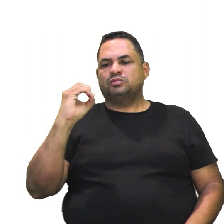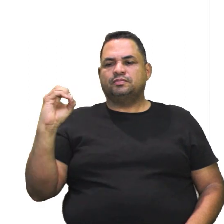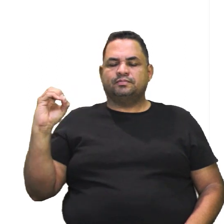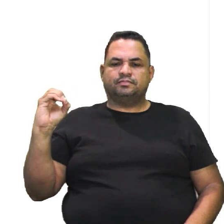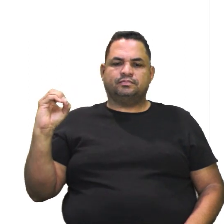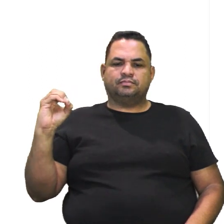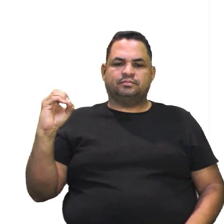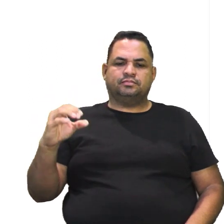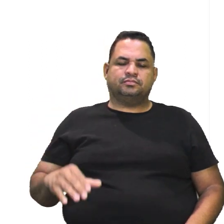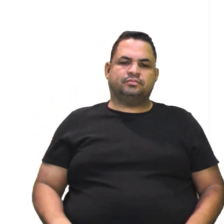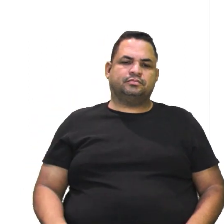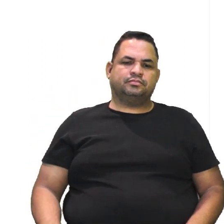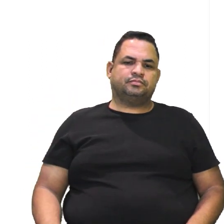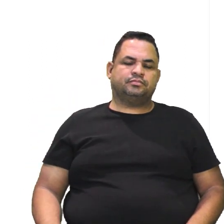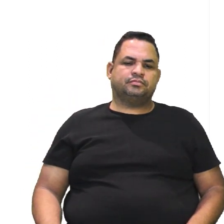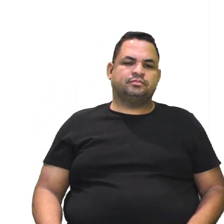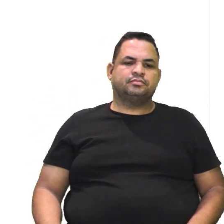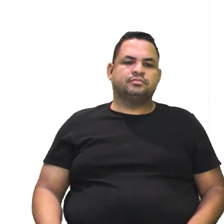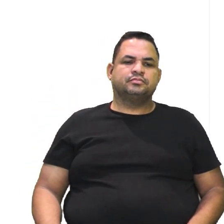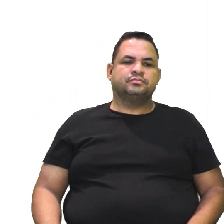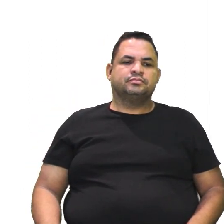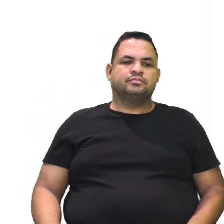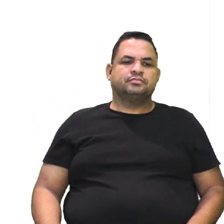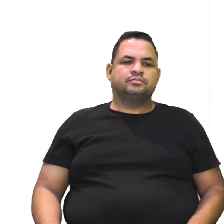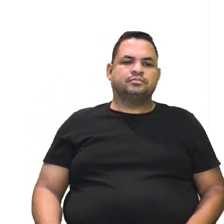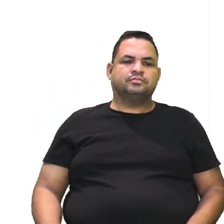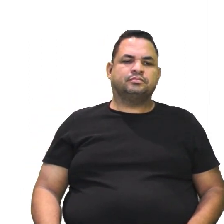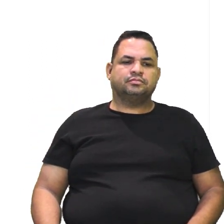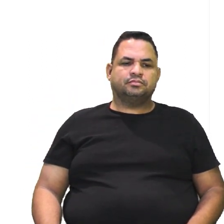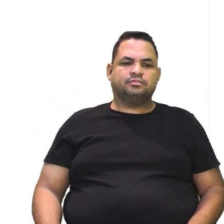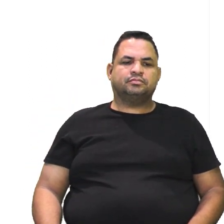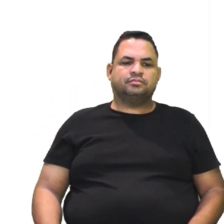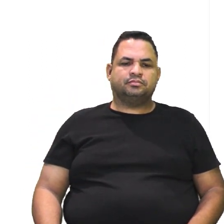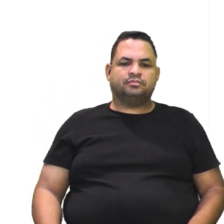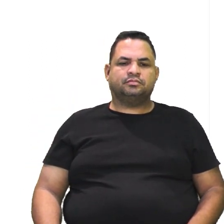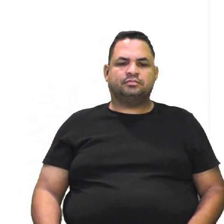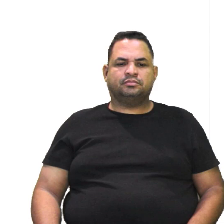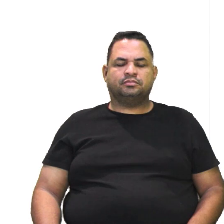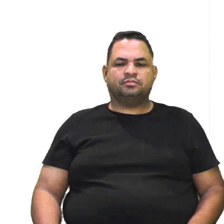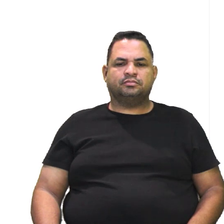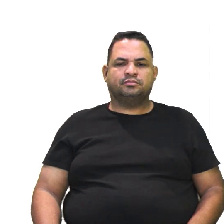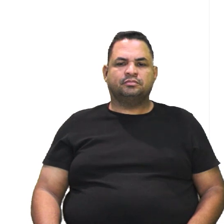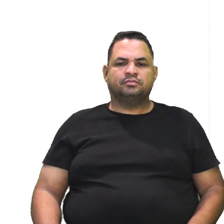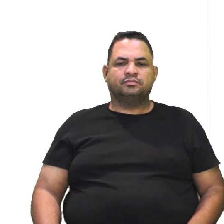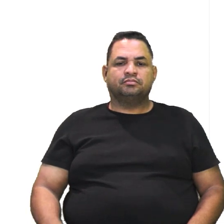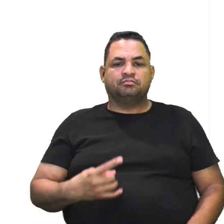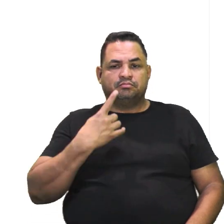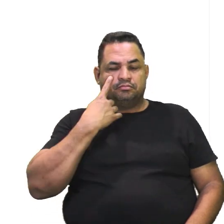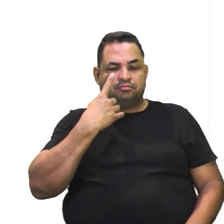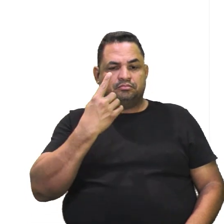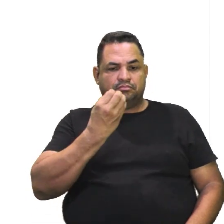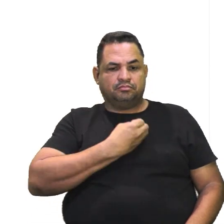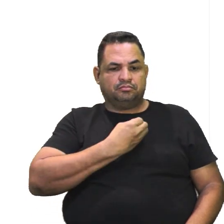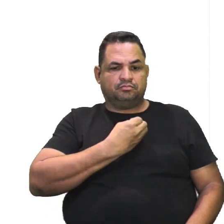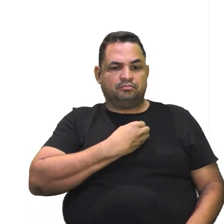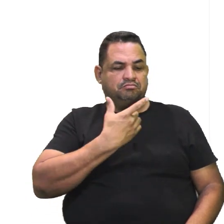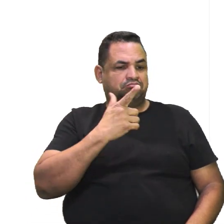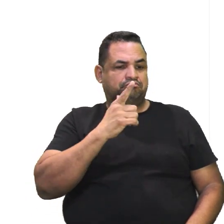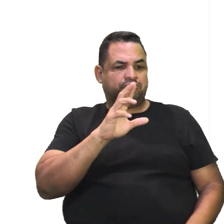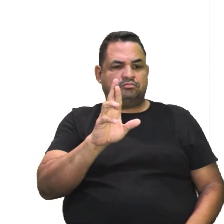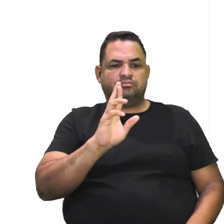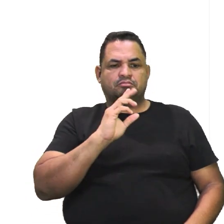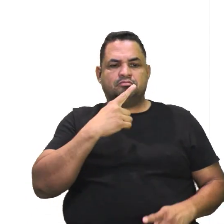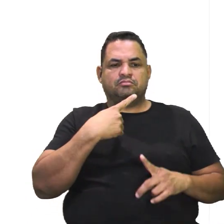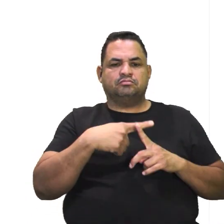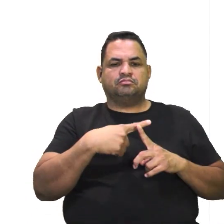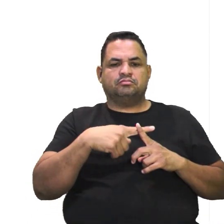217.800. Fizemos 60 vezes o que sobrou aqui, tá? 3.630. Isso. Observa que esse número não vai ter na resposta.